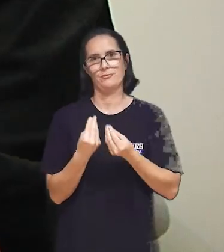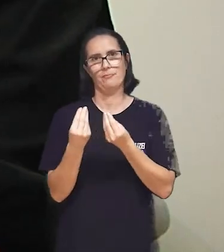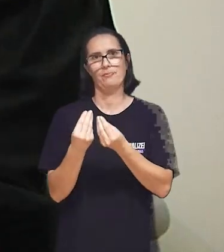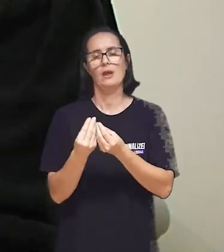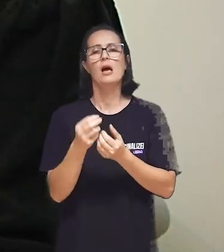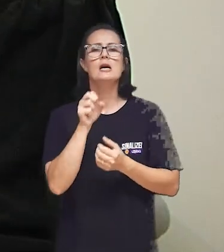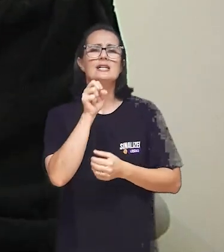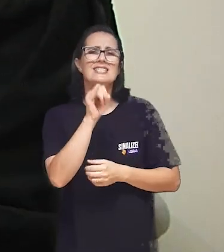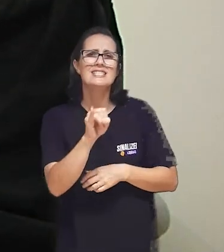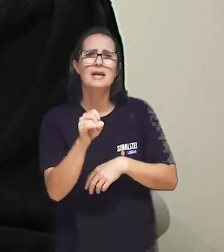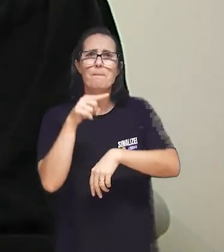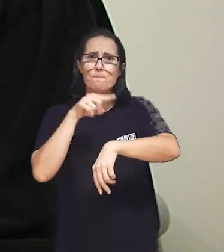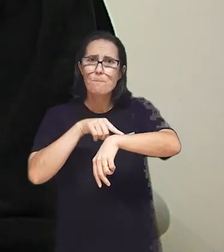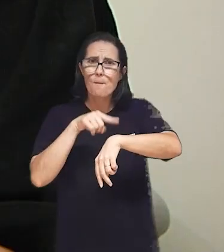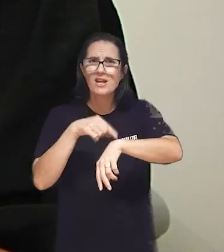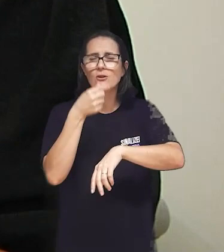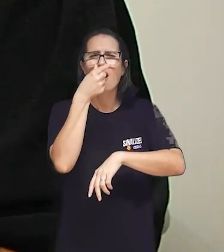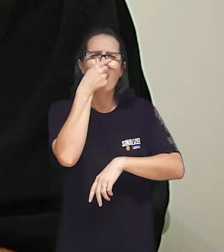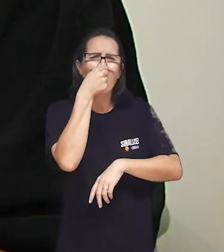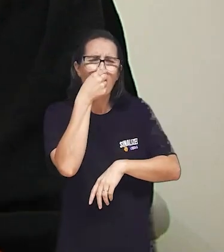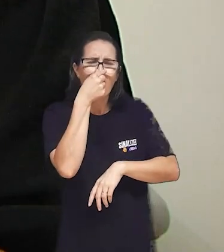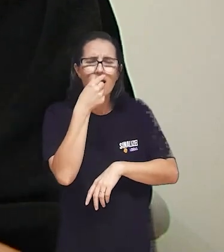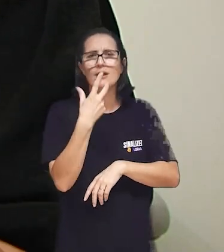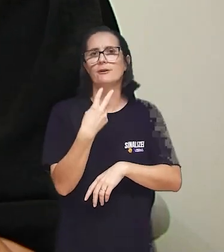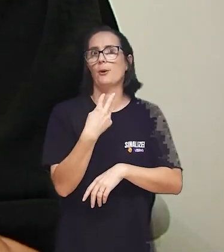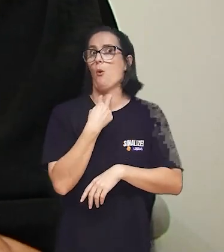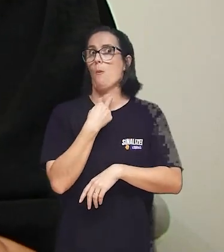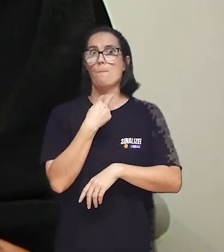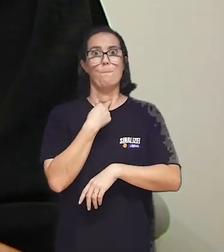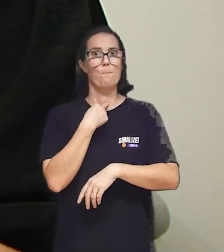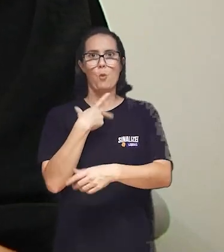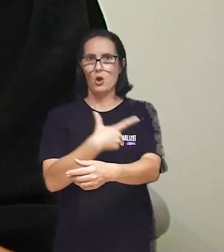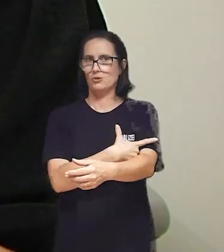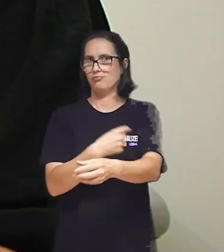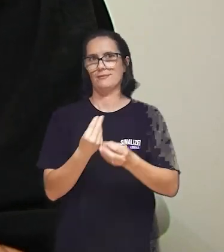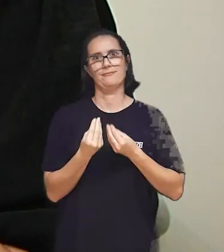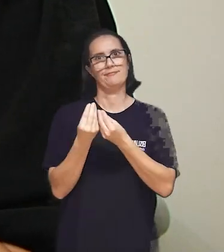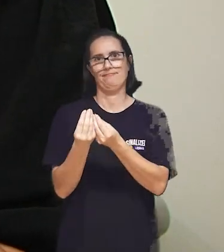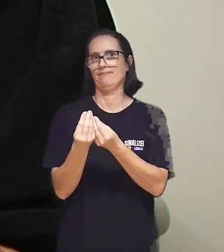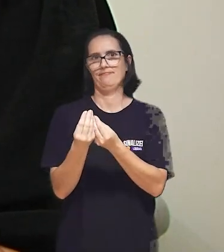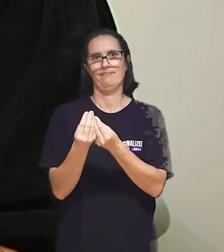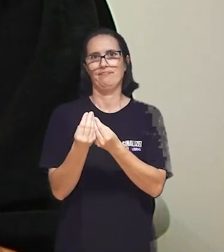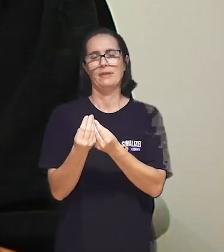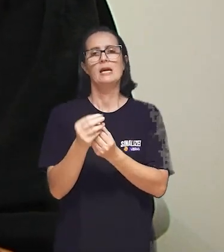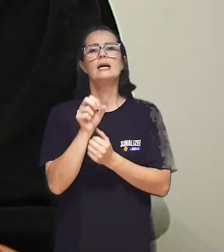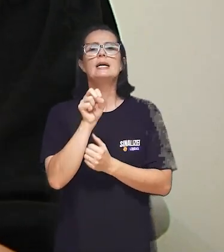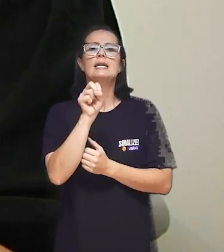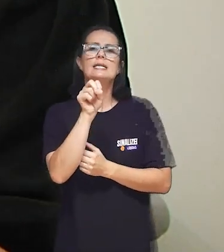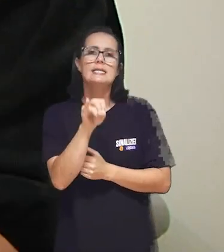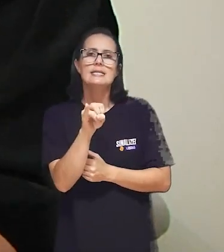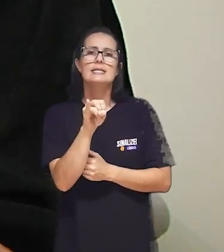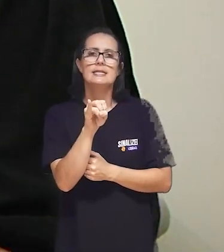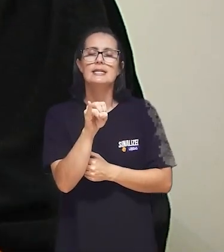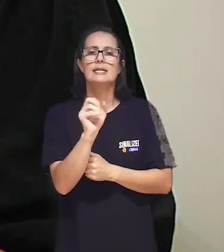exemplo, estou gripado, estou resfriado, eu também não posso doar sangue ali naquele momento.